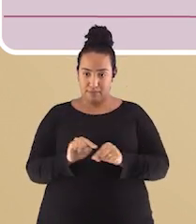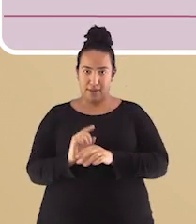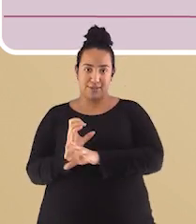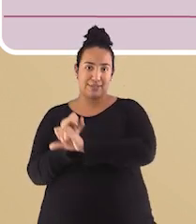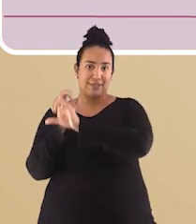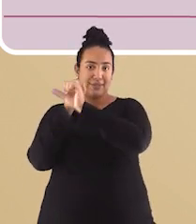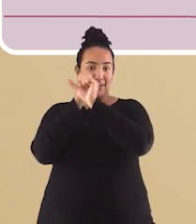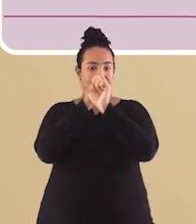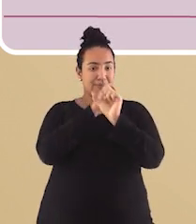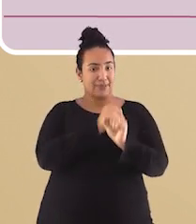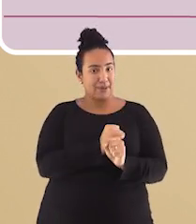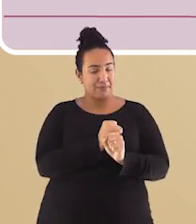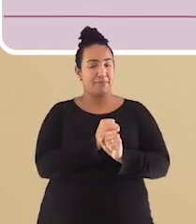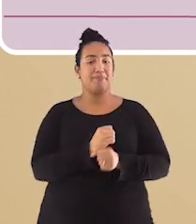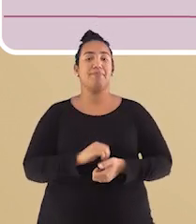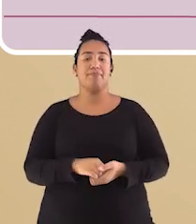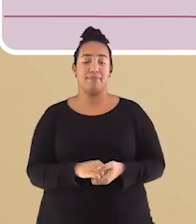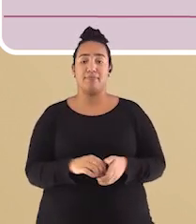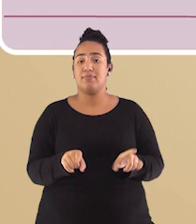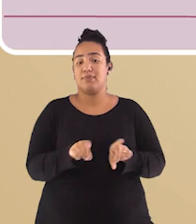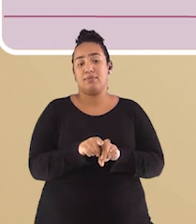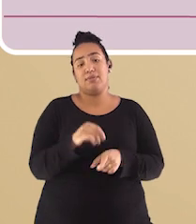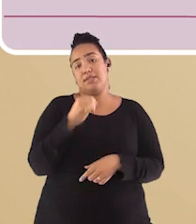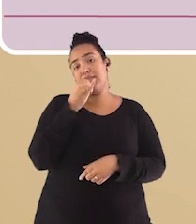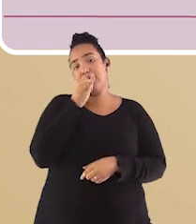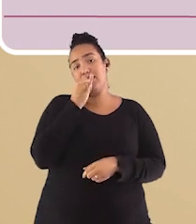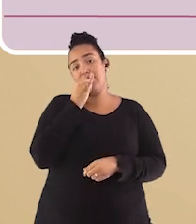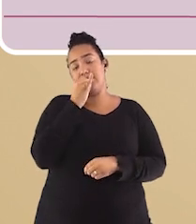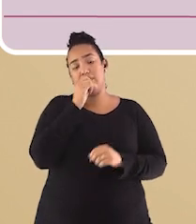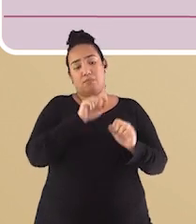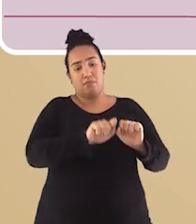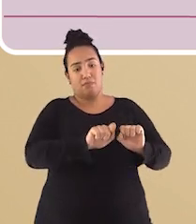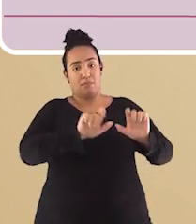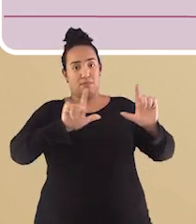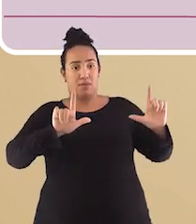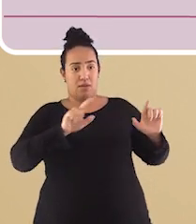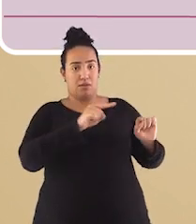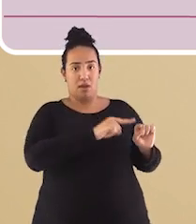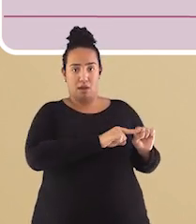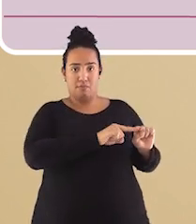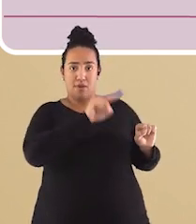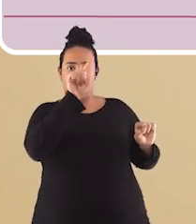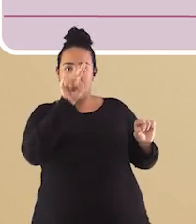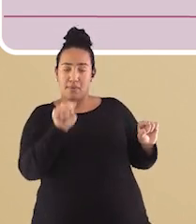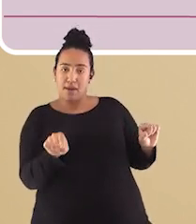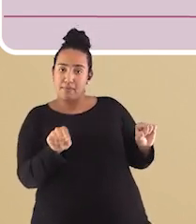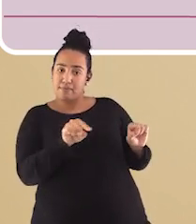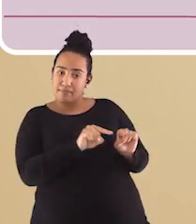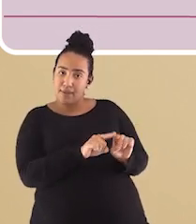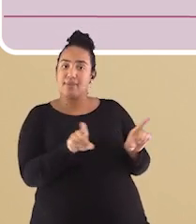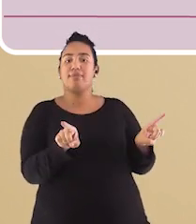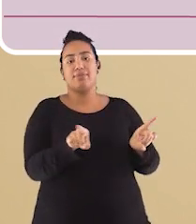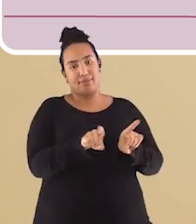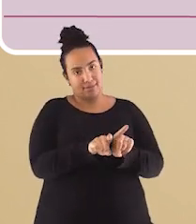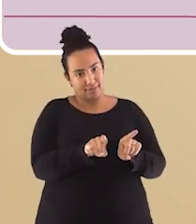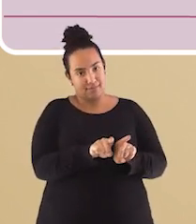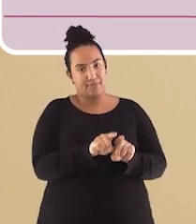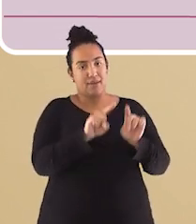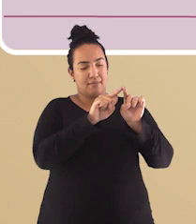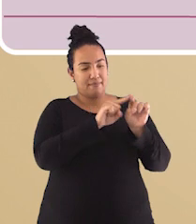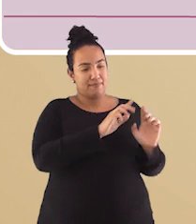assim como o perímetro de uma placa que tem formato trian Gular Nós também medimos o seu entorno